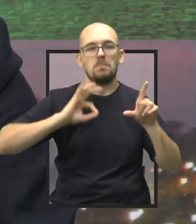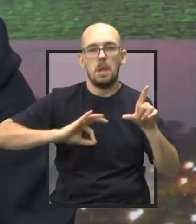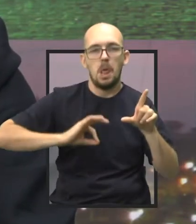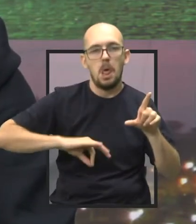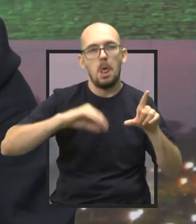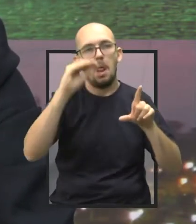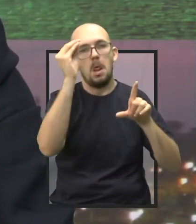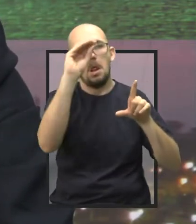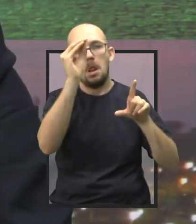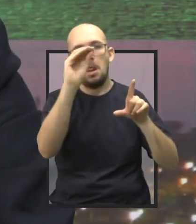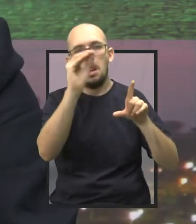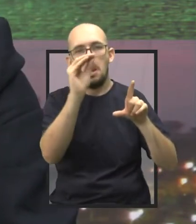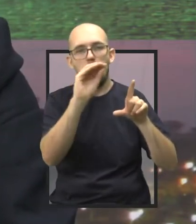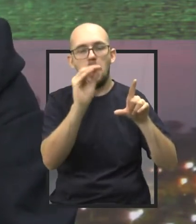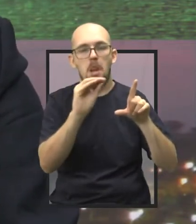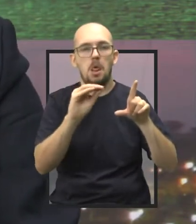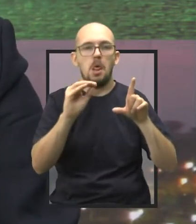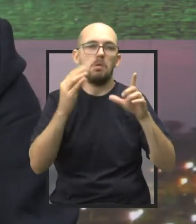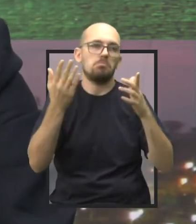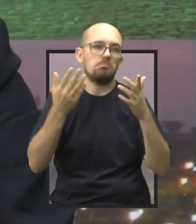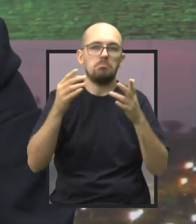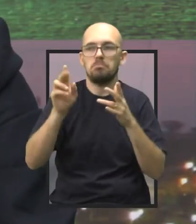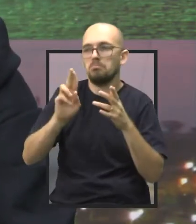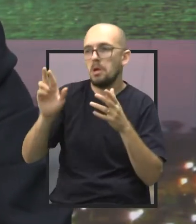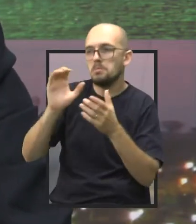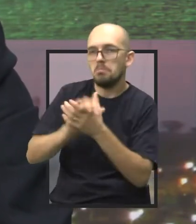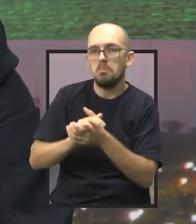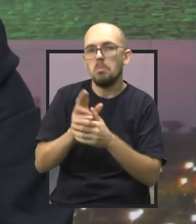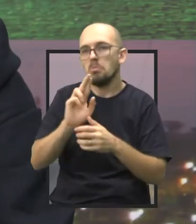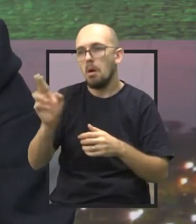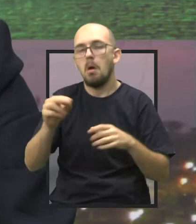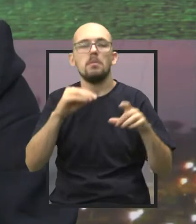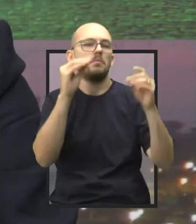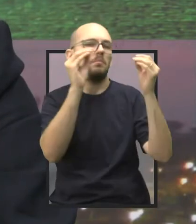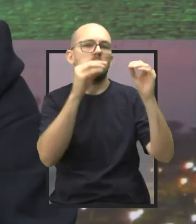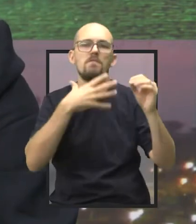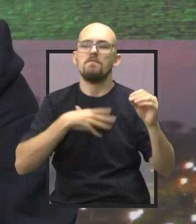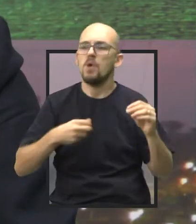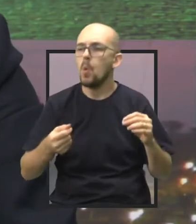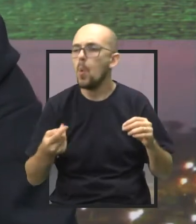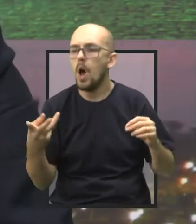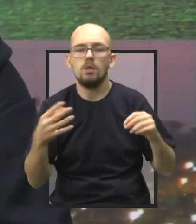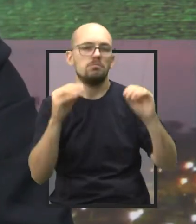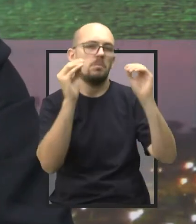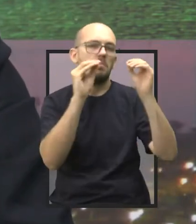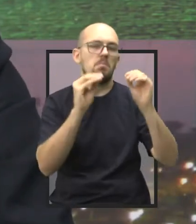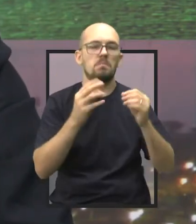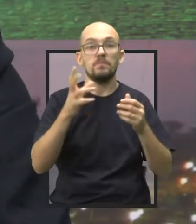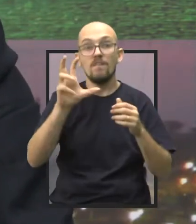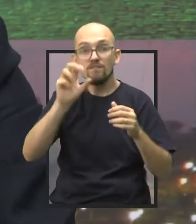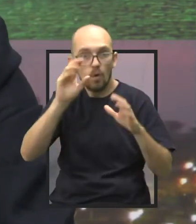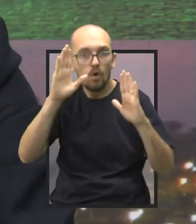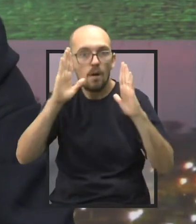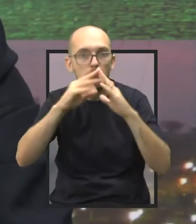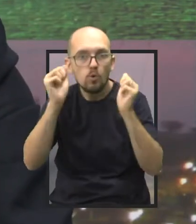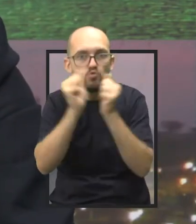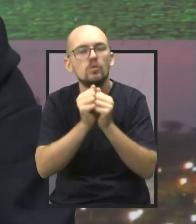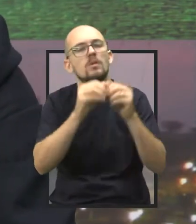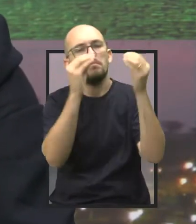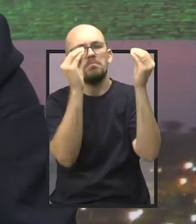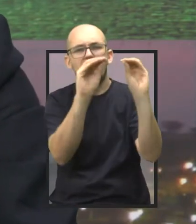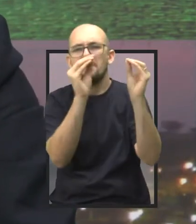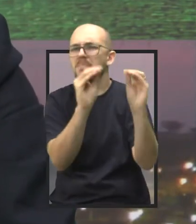com o nome da pessoa, o nome da sua esposa, se for casado, dos seus filhos, se a avó mora junto, se a mãe mora,